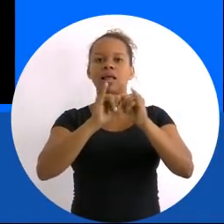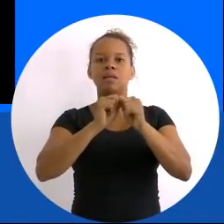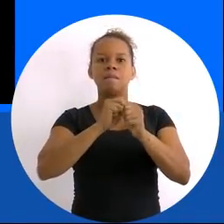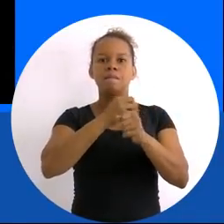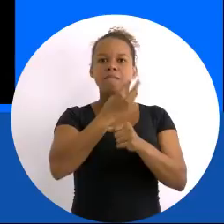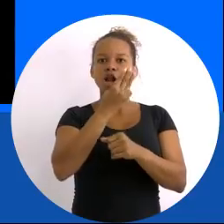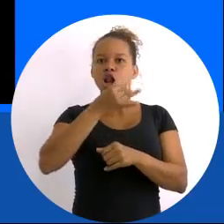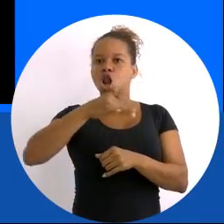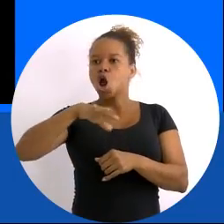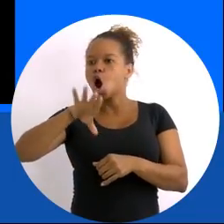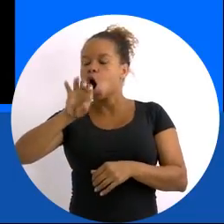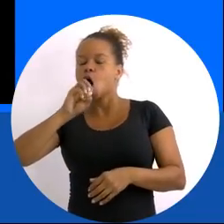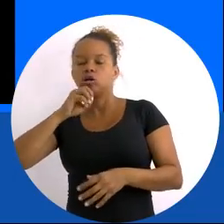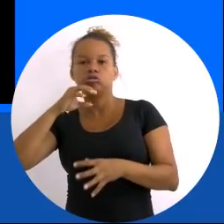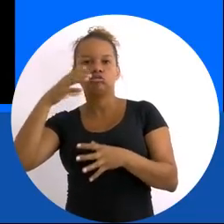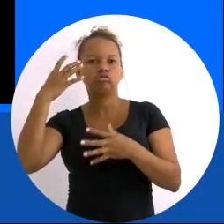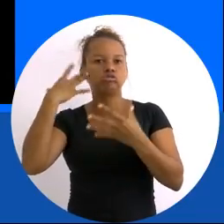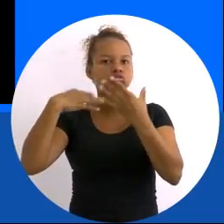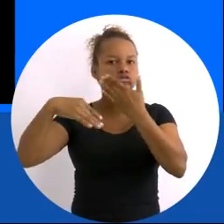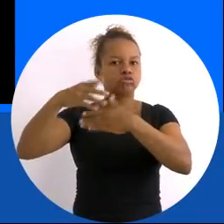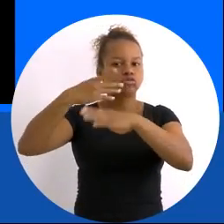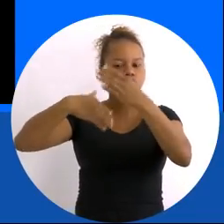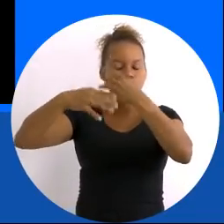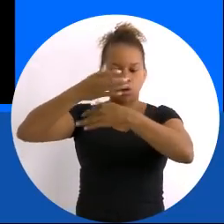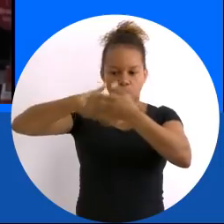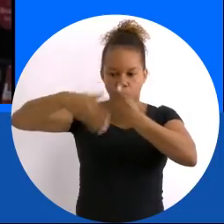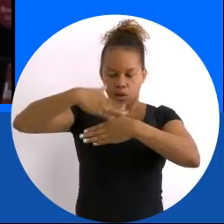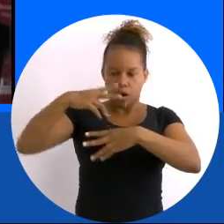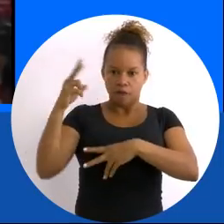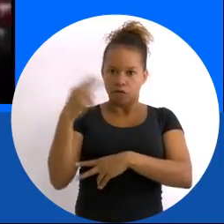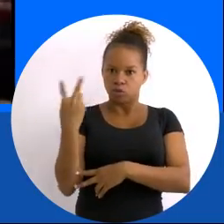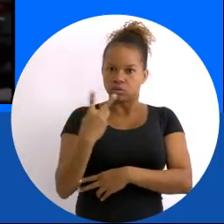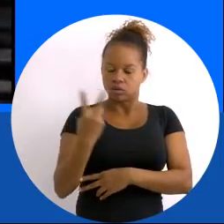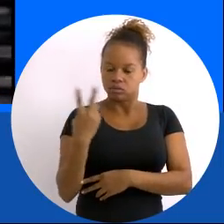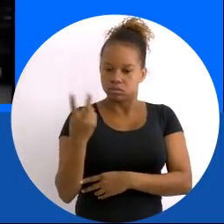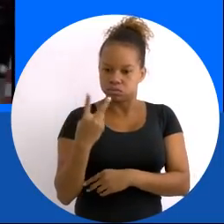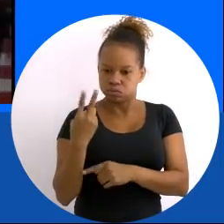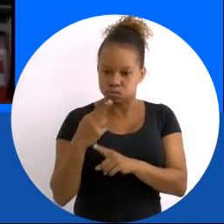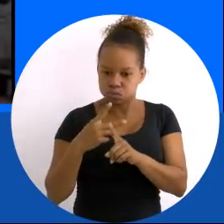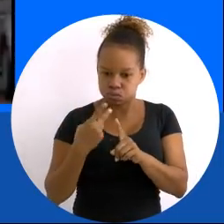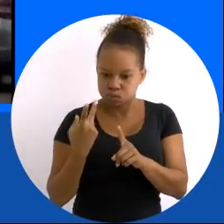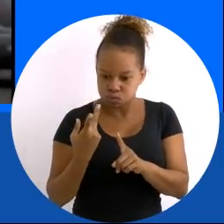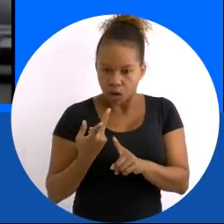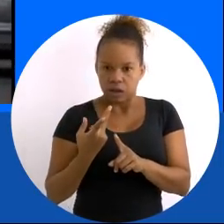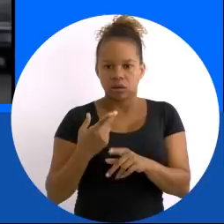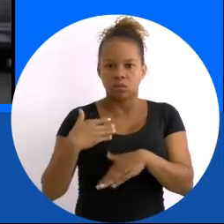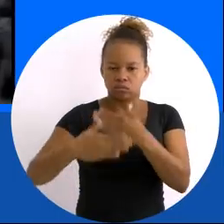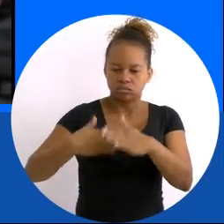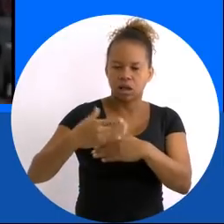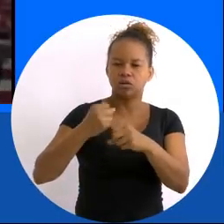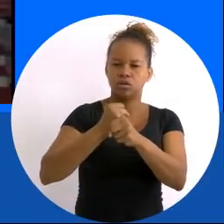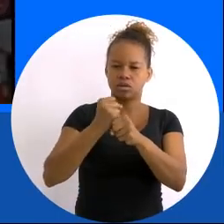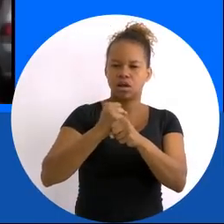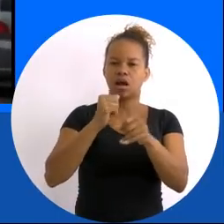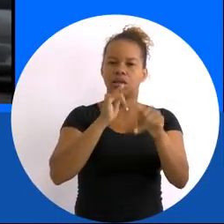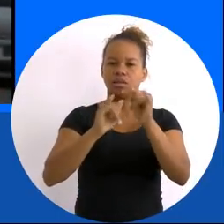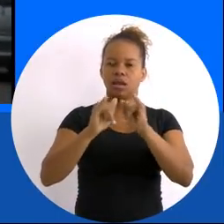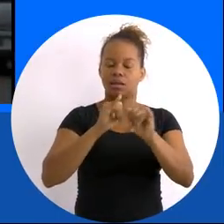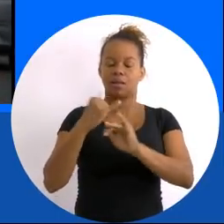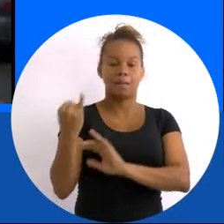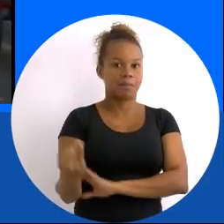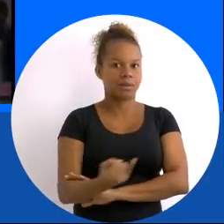do mundo inteiro são processados a uma incrível velocidade. Com o avançar dos anos, a internet se torna